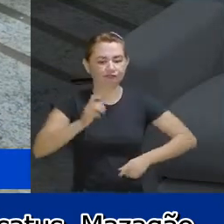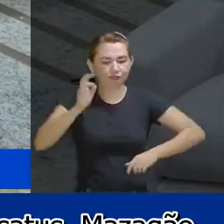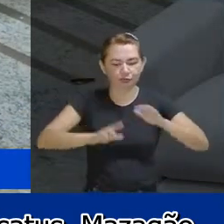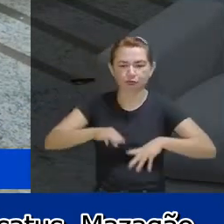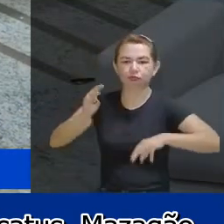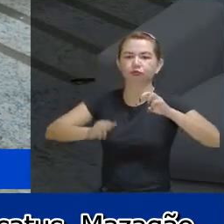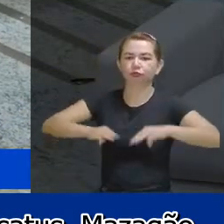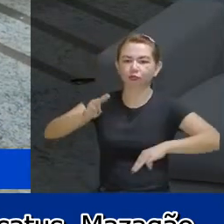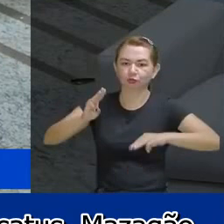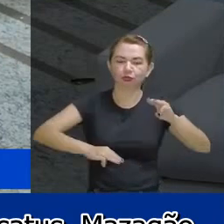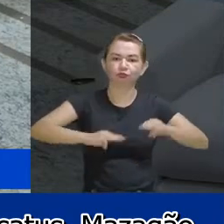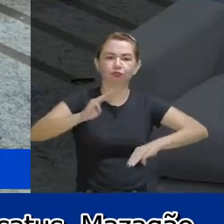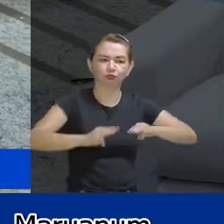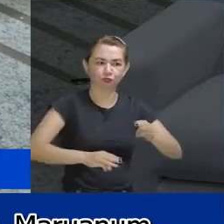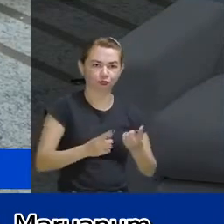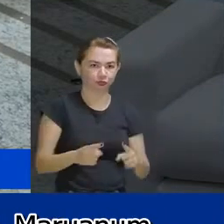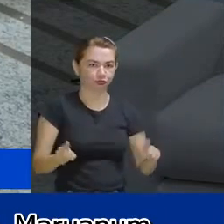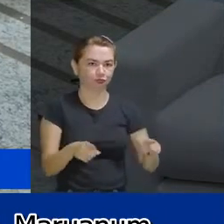maracatus,